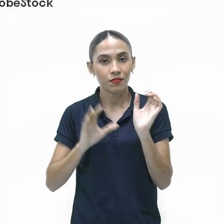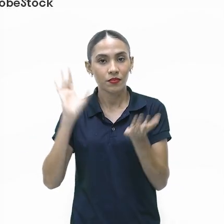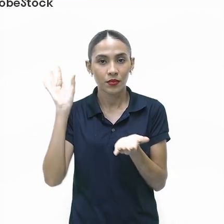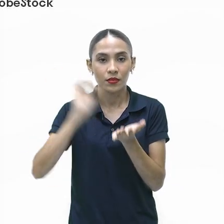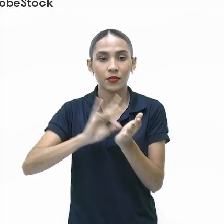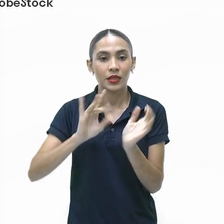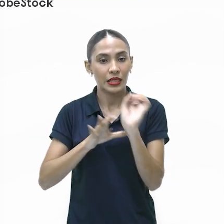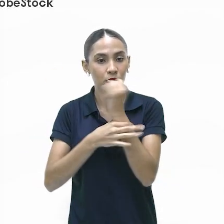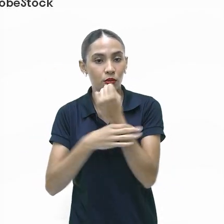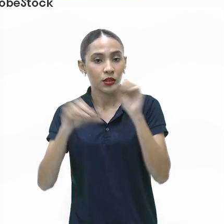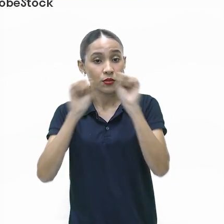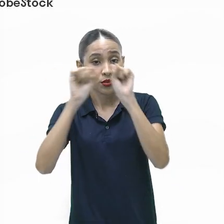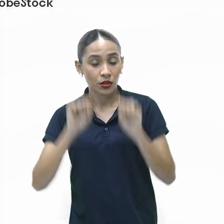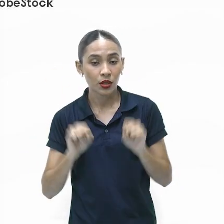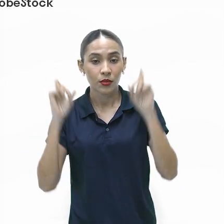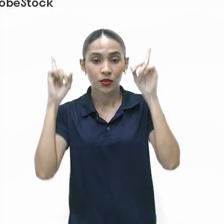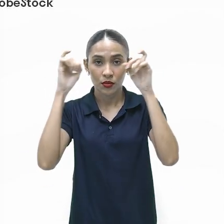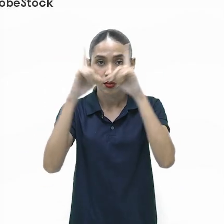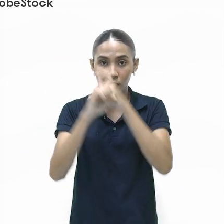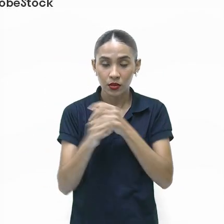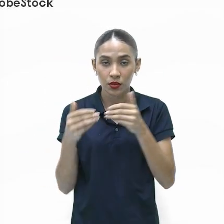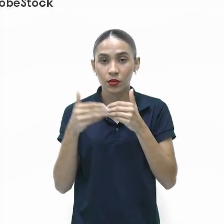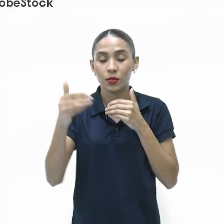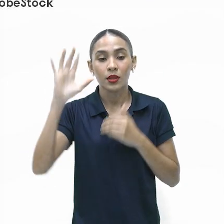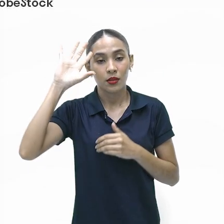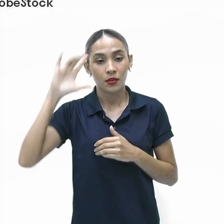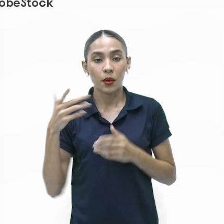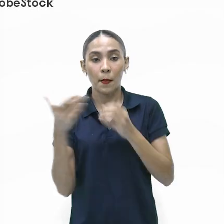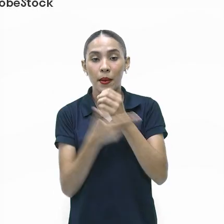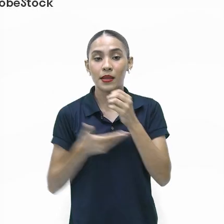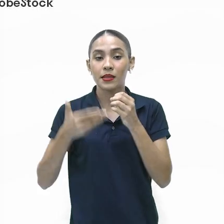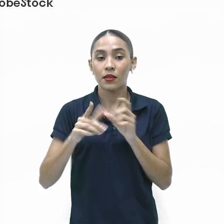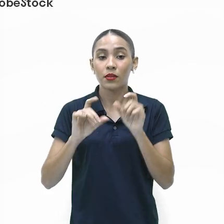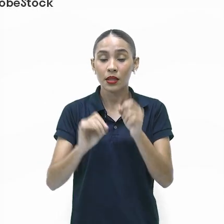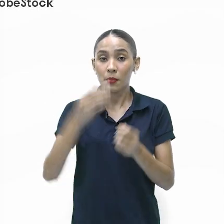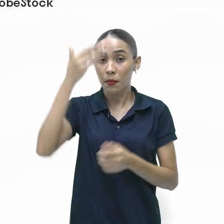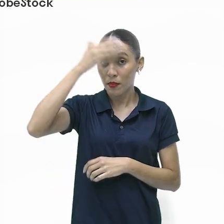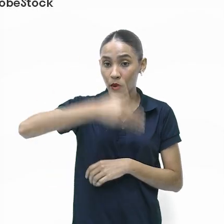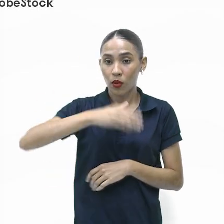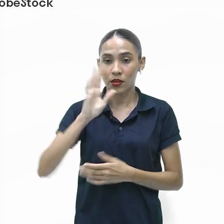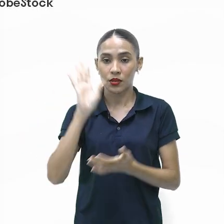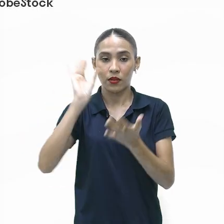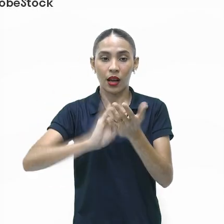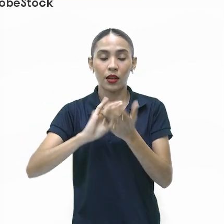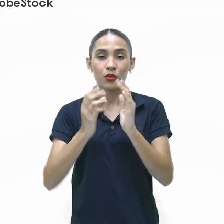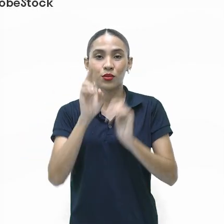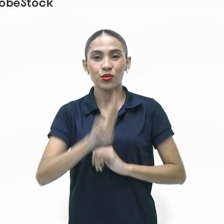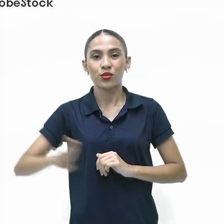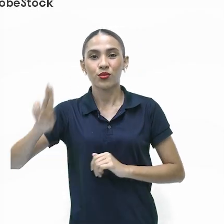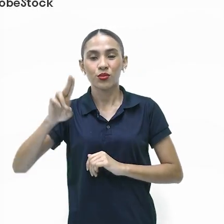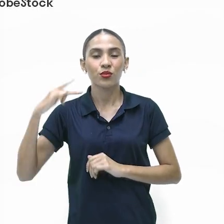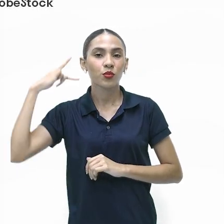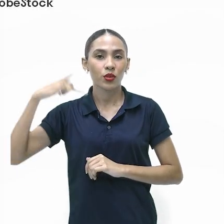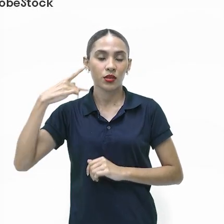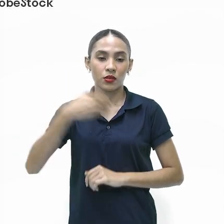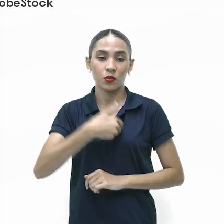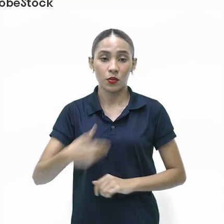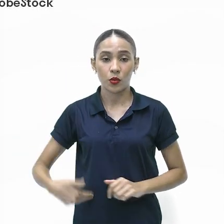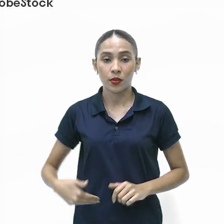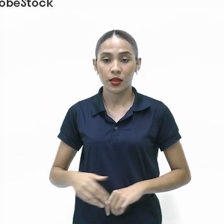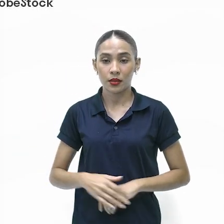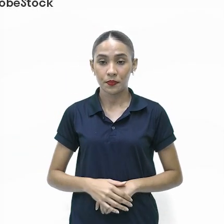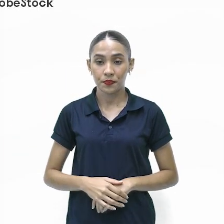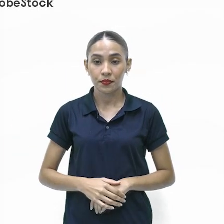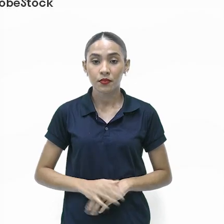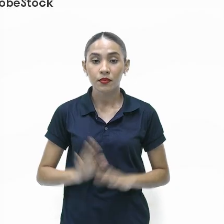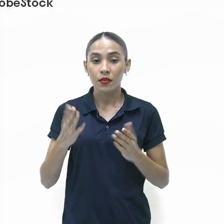dados oficiais e sistemáticos, dificultando a tomada de decisão baseada em evidências e implementação de políticas